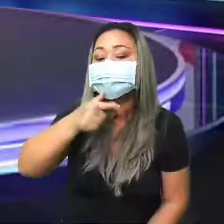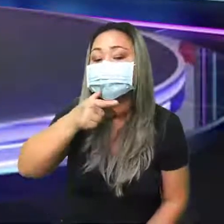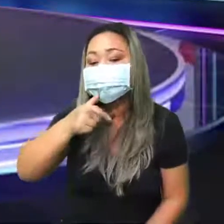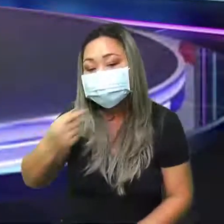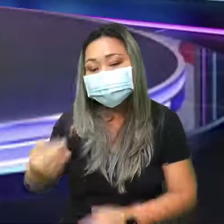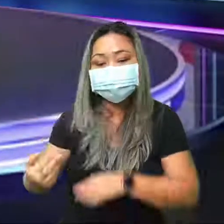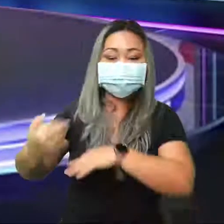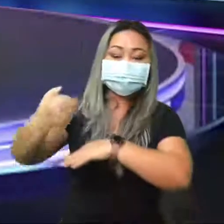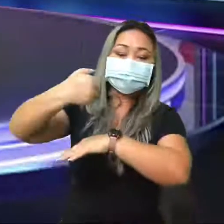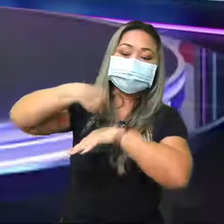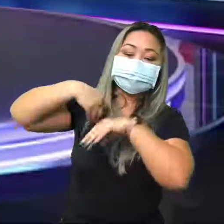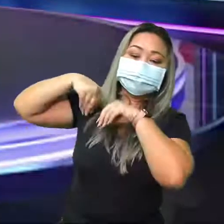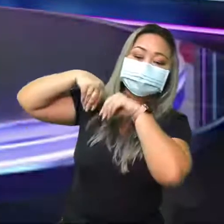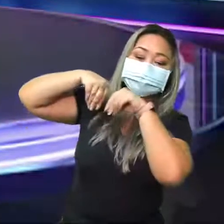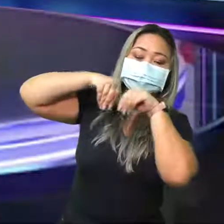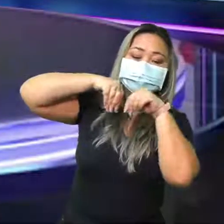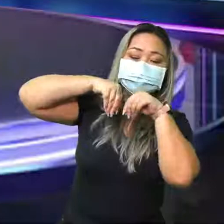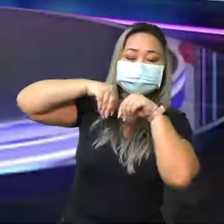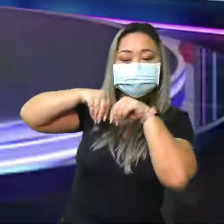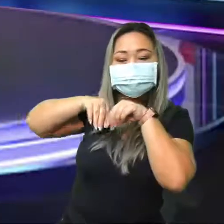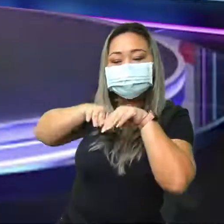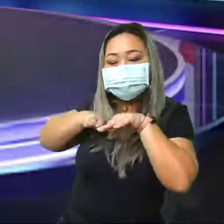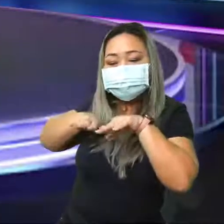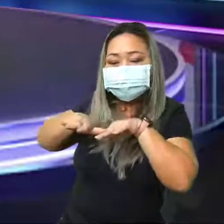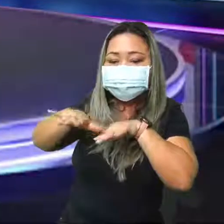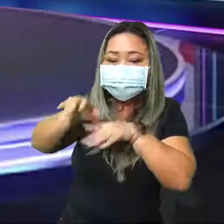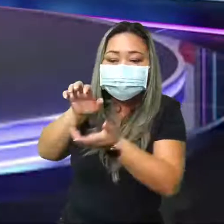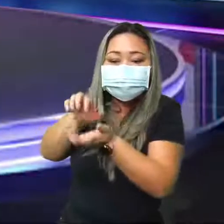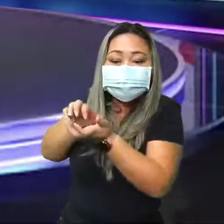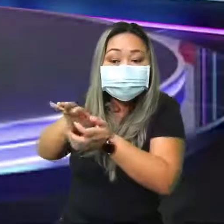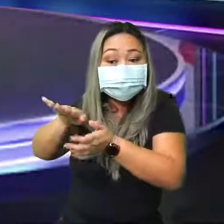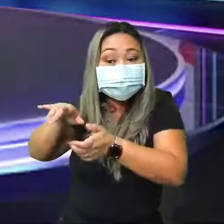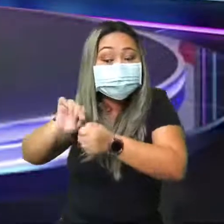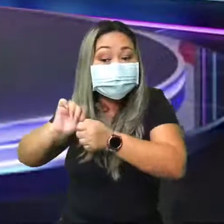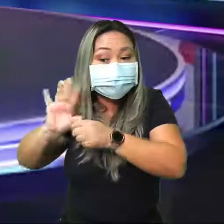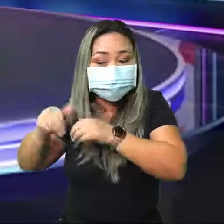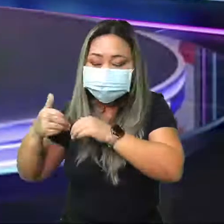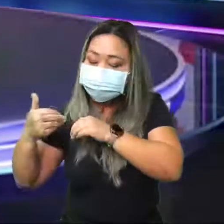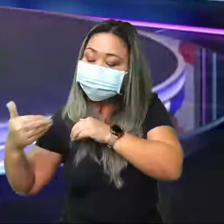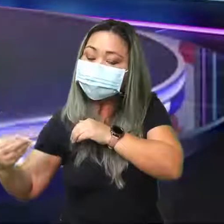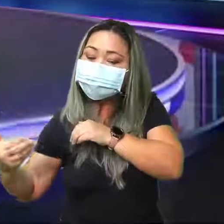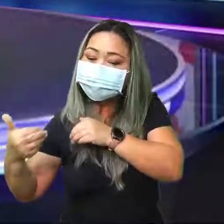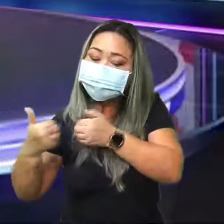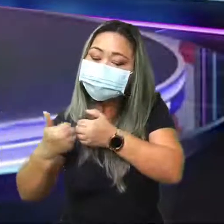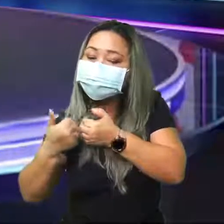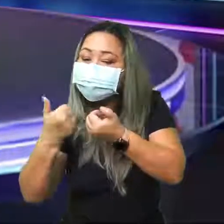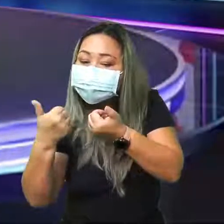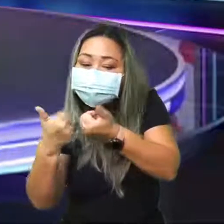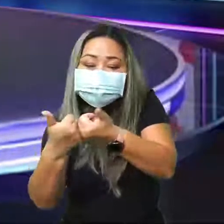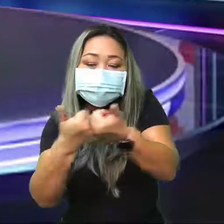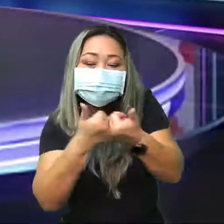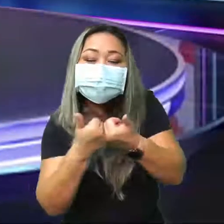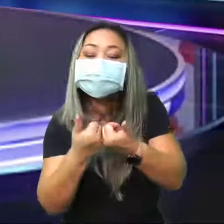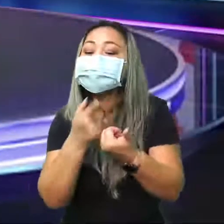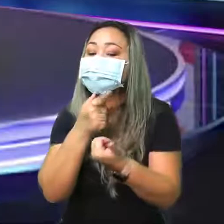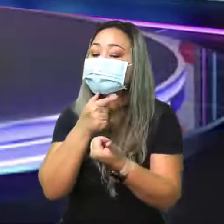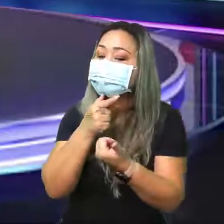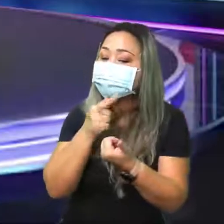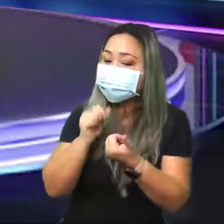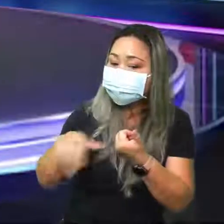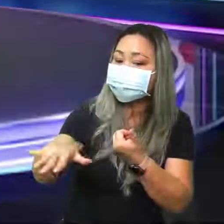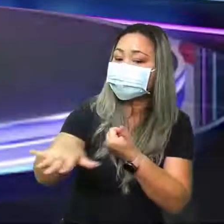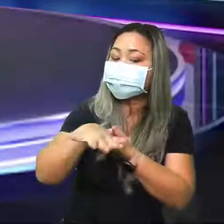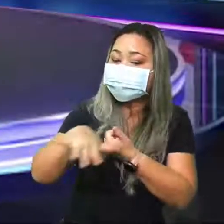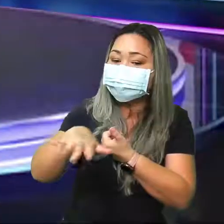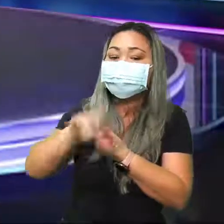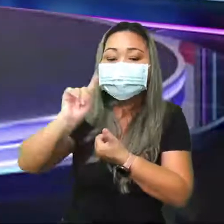vêm para a superfície, vão se deslocando no ambiente terrestre, mas sempre à margem desse ambiente aquático, né? E